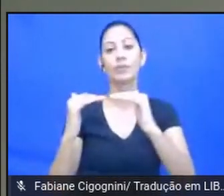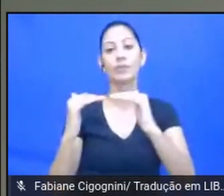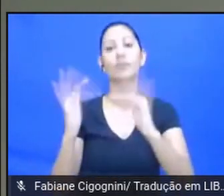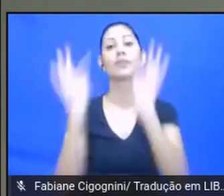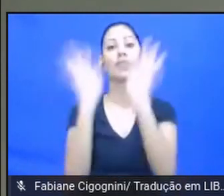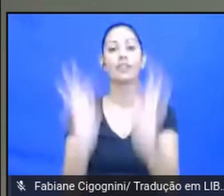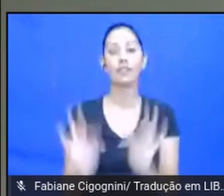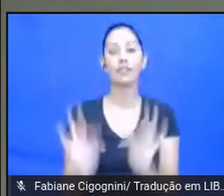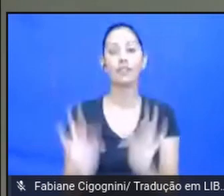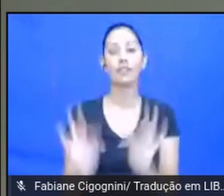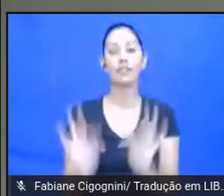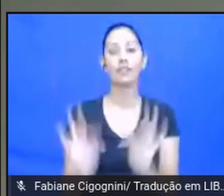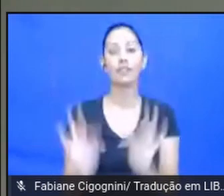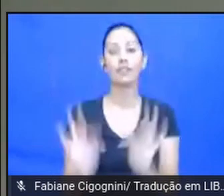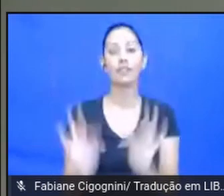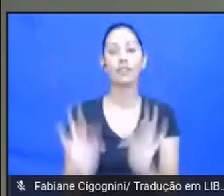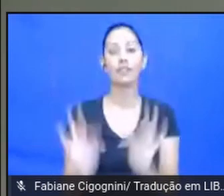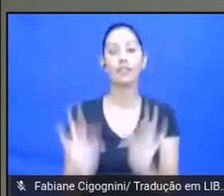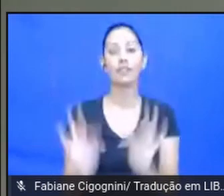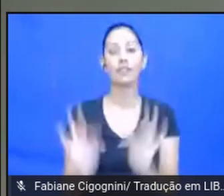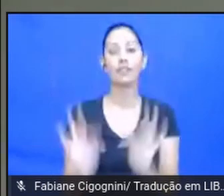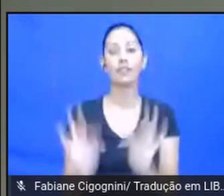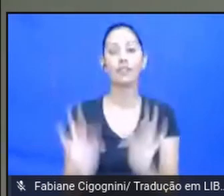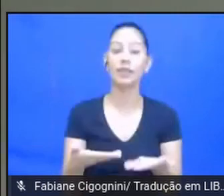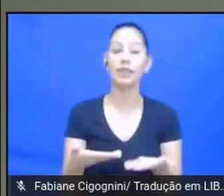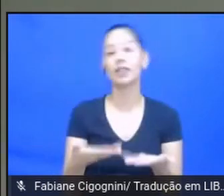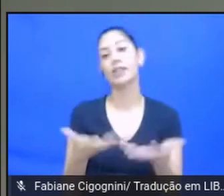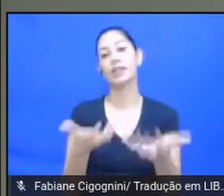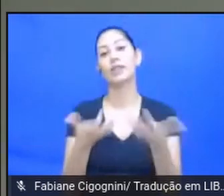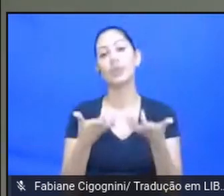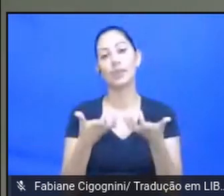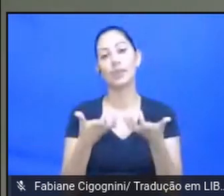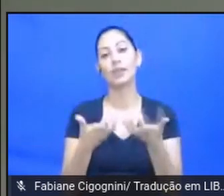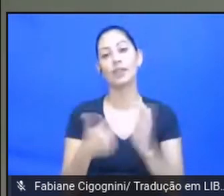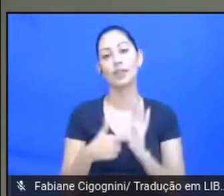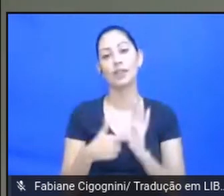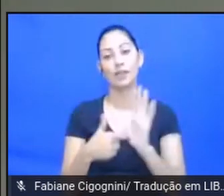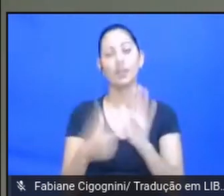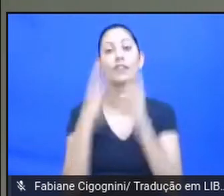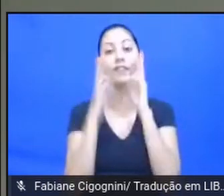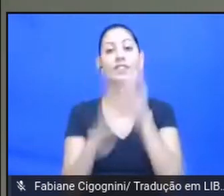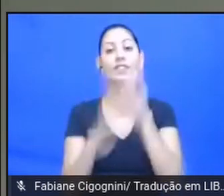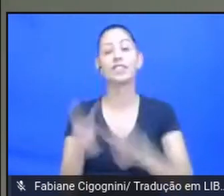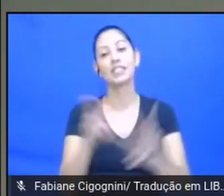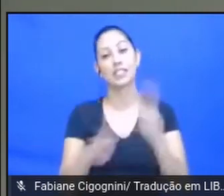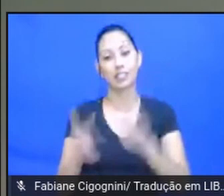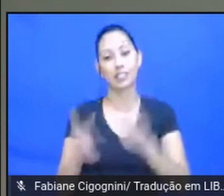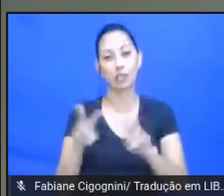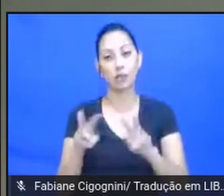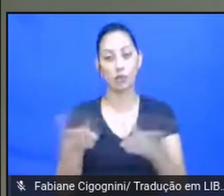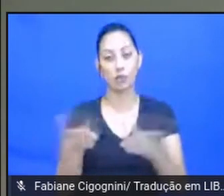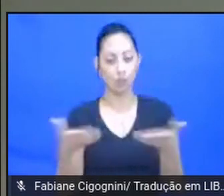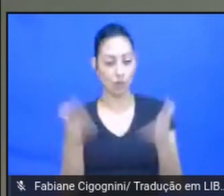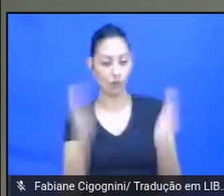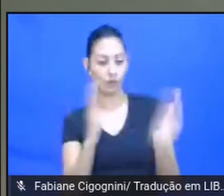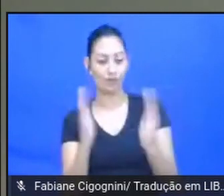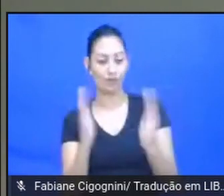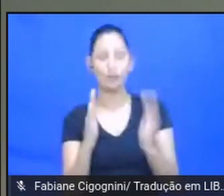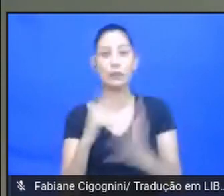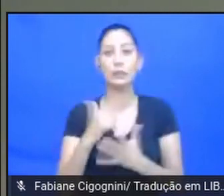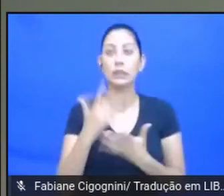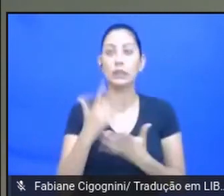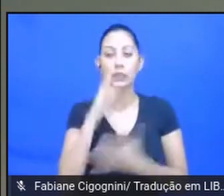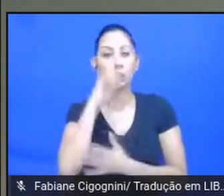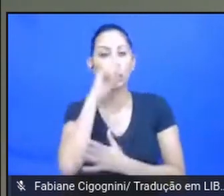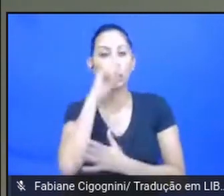e realizado. Então, essa é a minha pouco visão. Estamos em crise, estamos aprendendo,